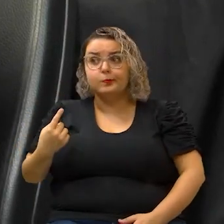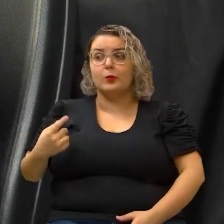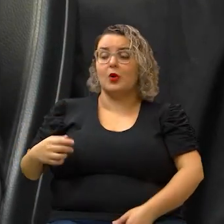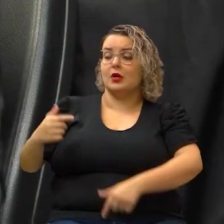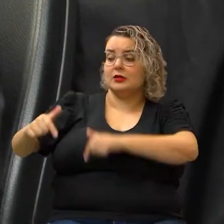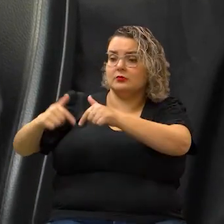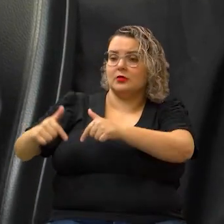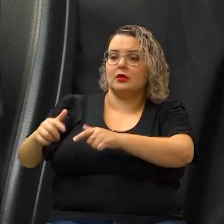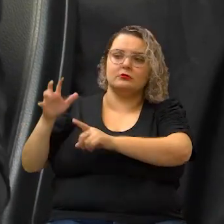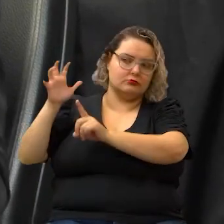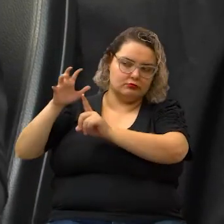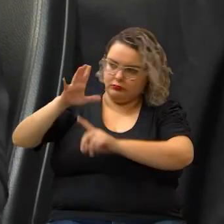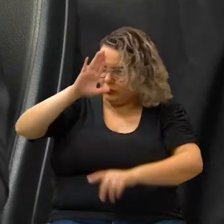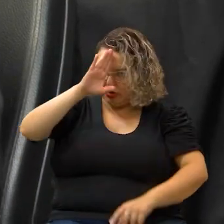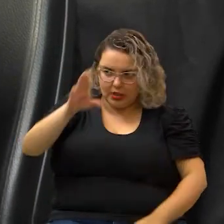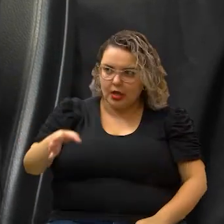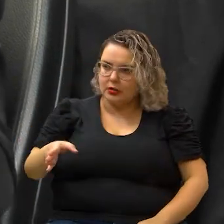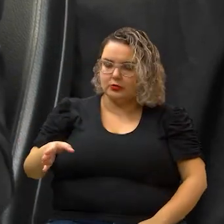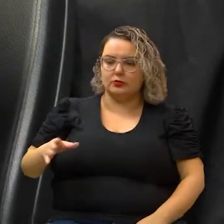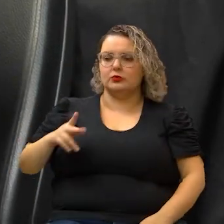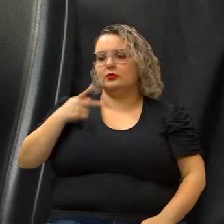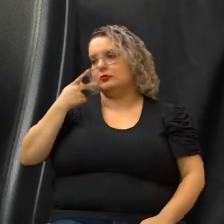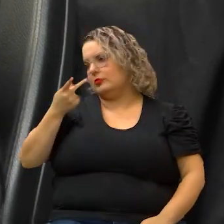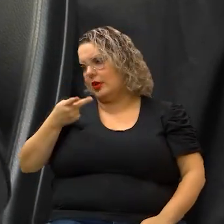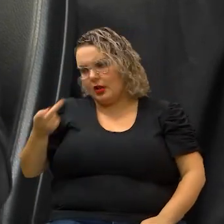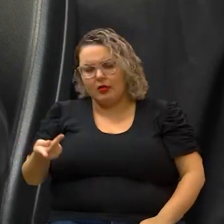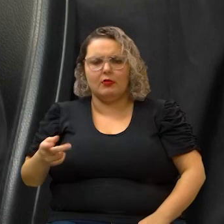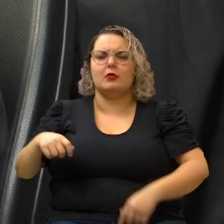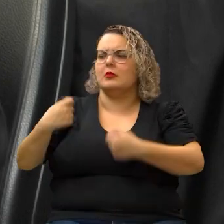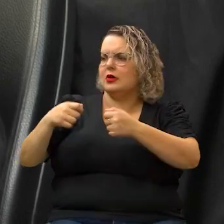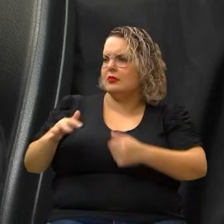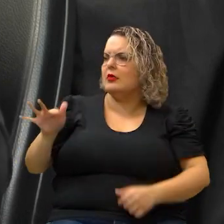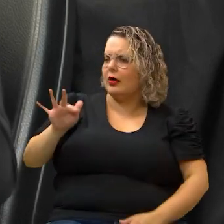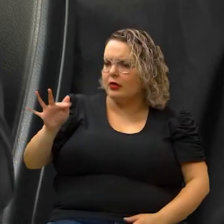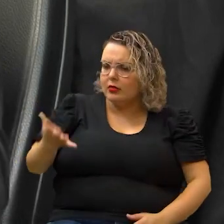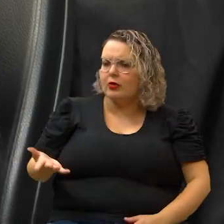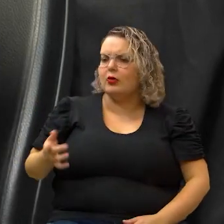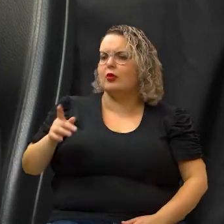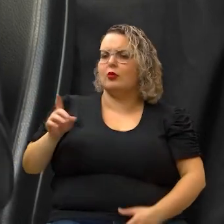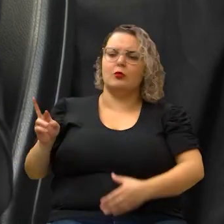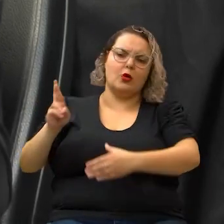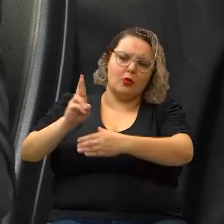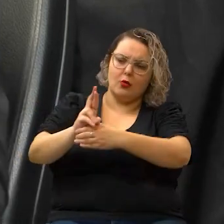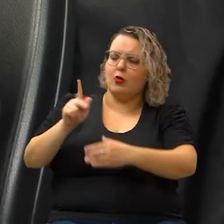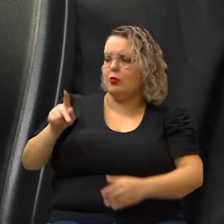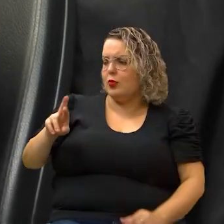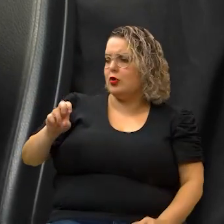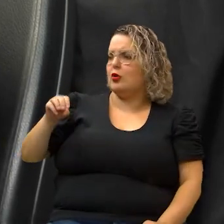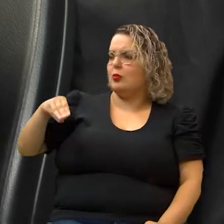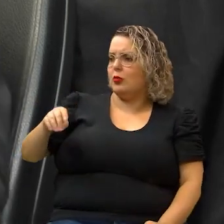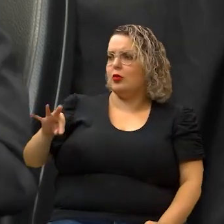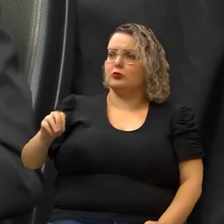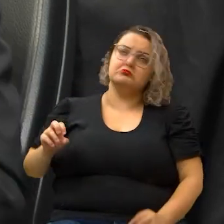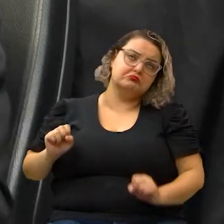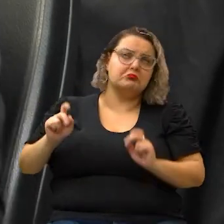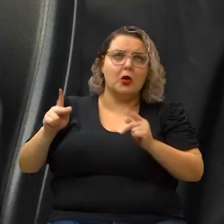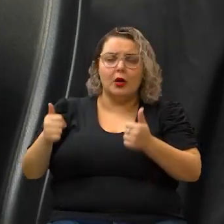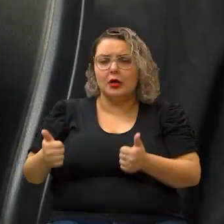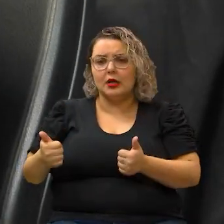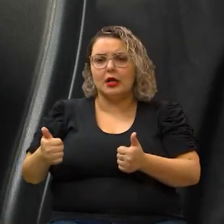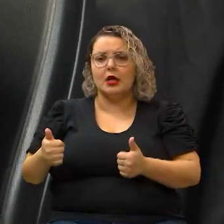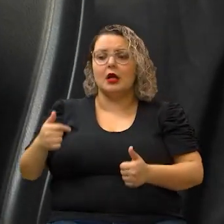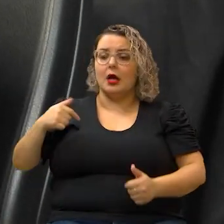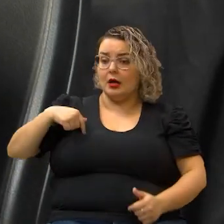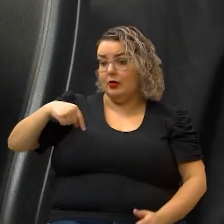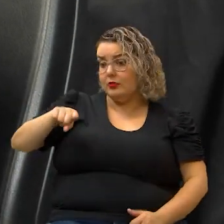fui influenciado direto, né? Todo mundo falava, não, você tem que fazer para você ser um procurador, um promotor. Bom, tá bom, procurador. Aí